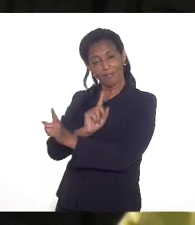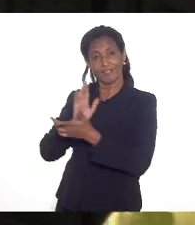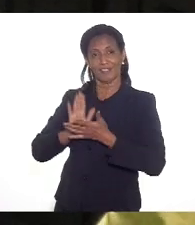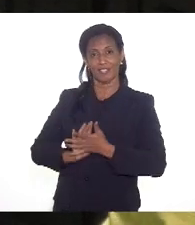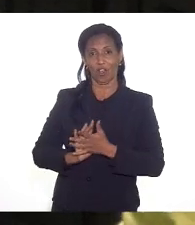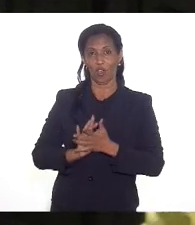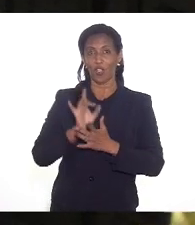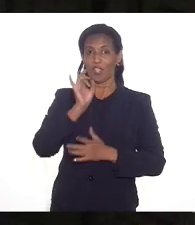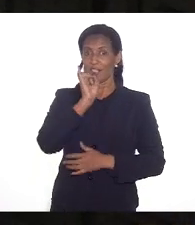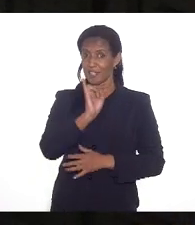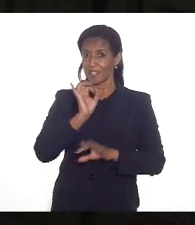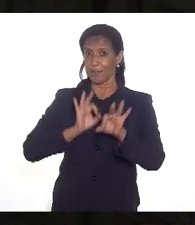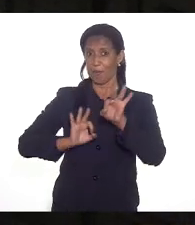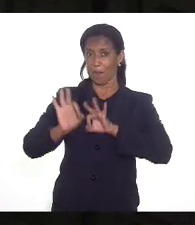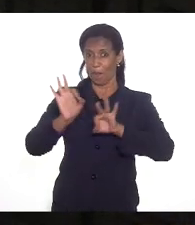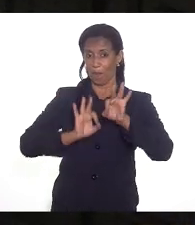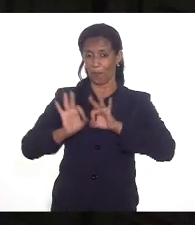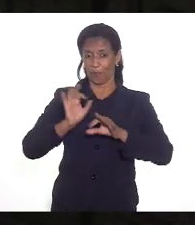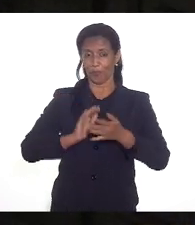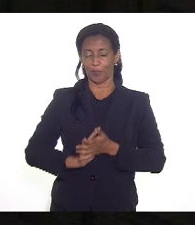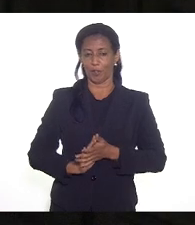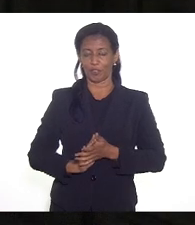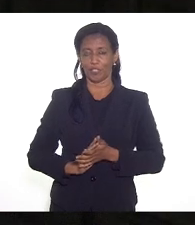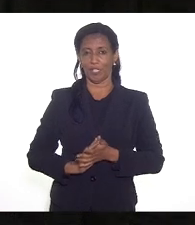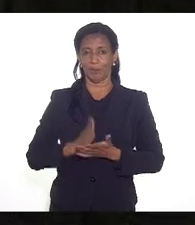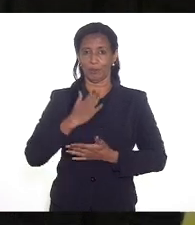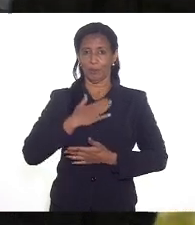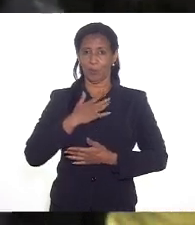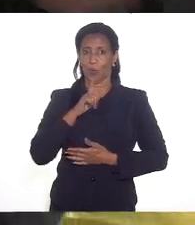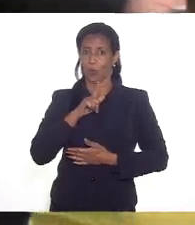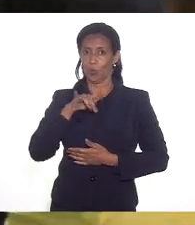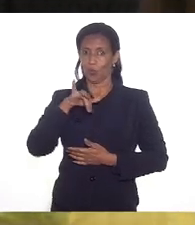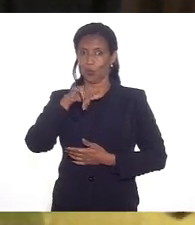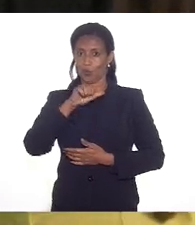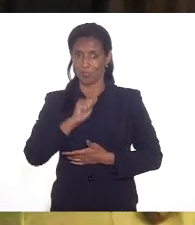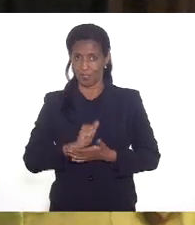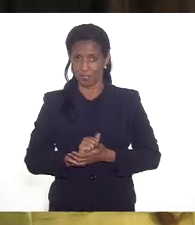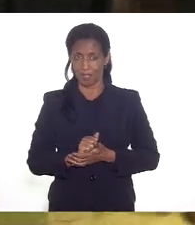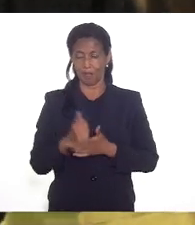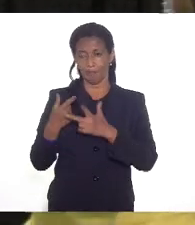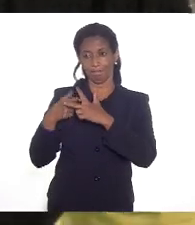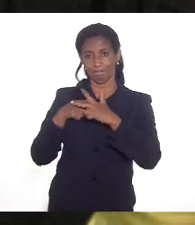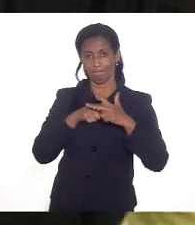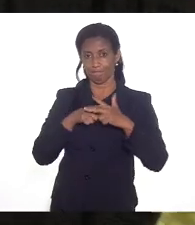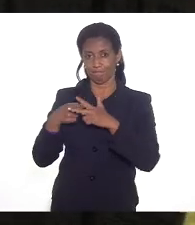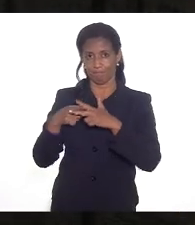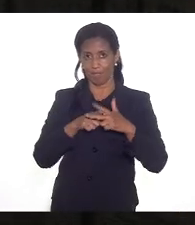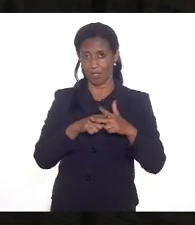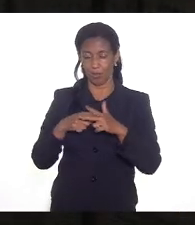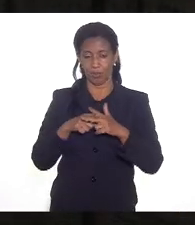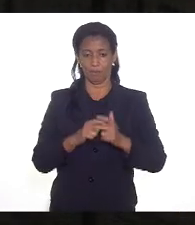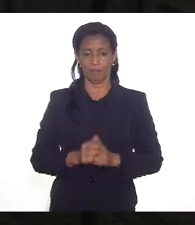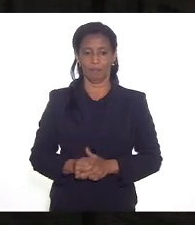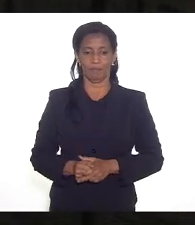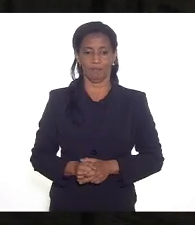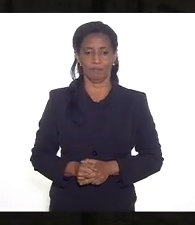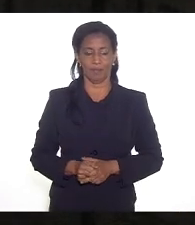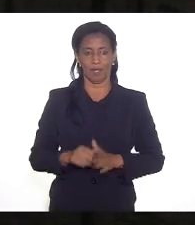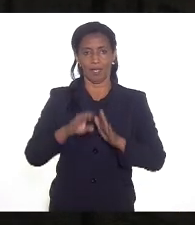seu projeto de minha autoria para deputada Lucinha para regulamentar o leilão reverso